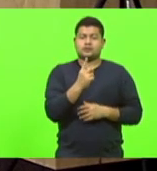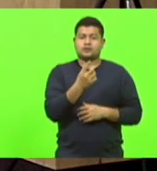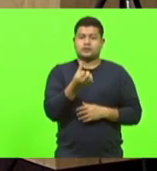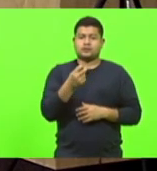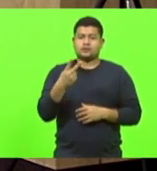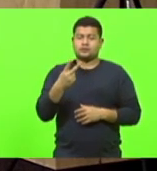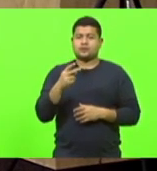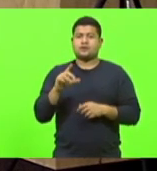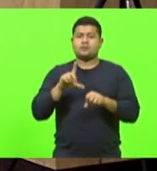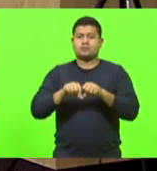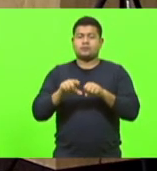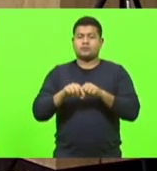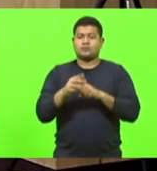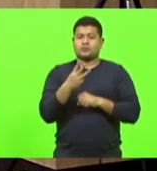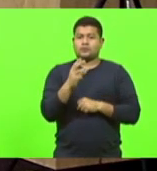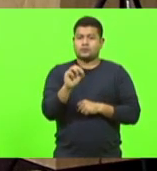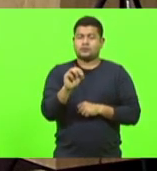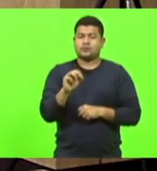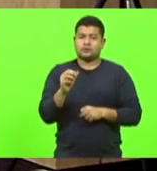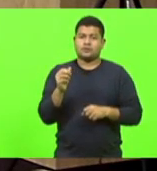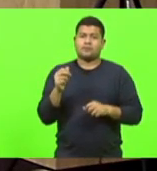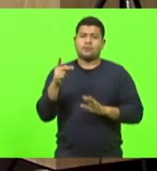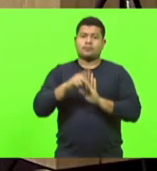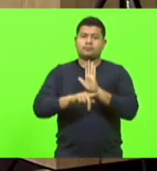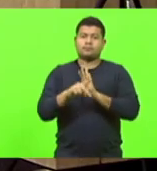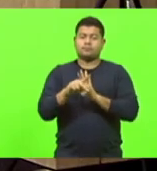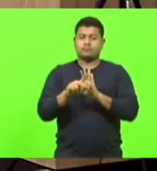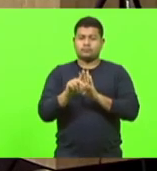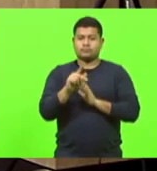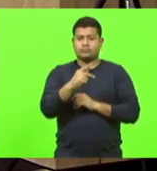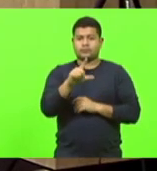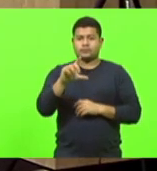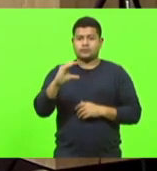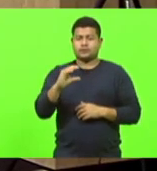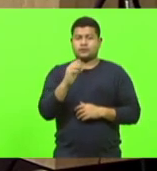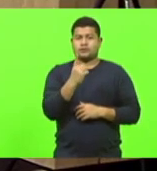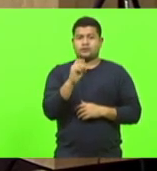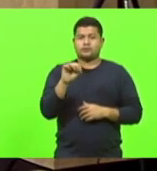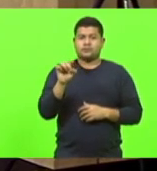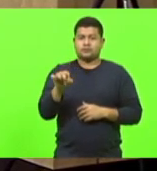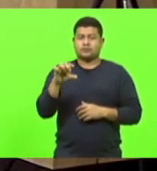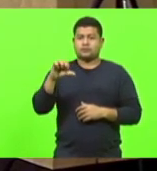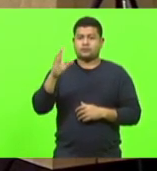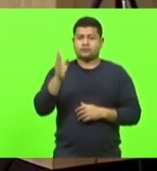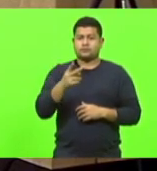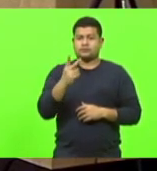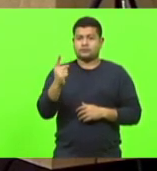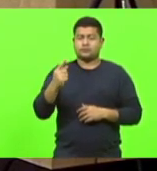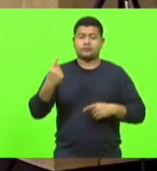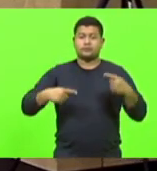30 do projeto de lei complementar 10.9 2021 em discussão o requerimento